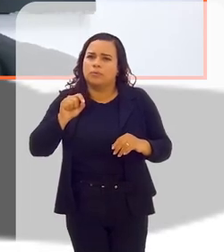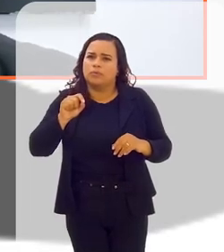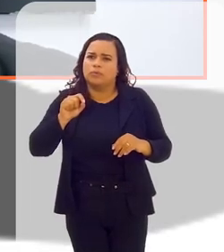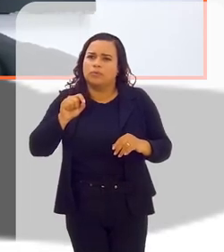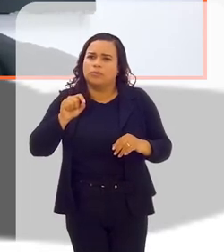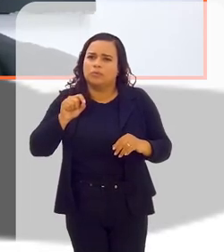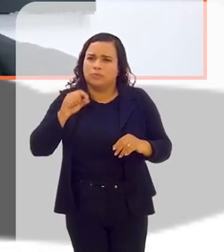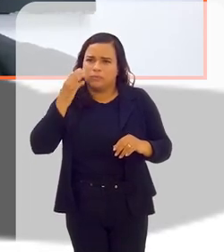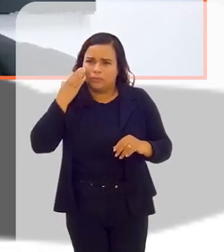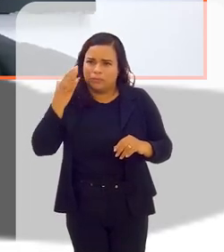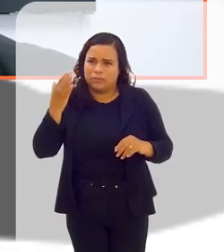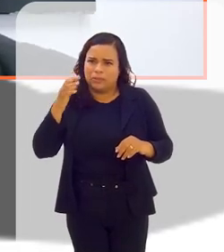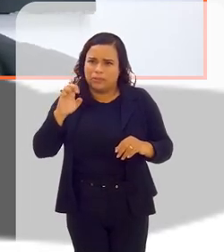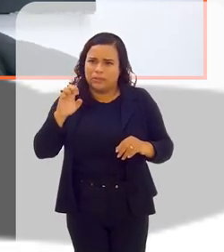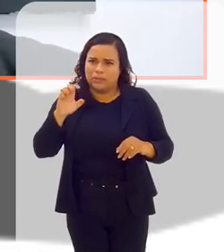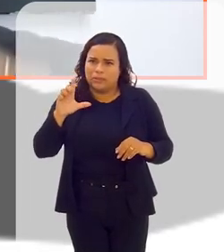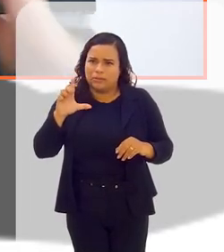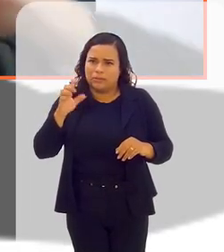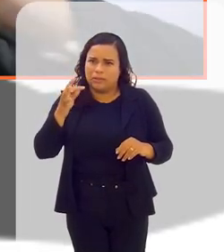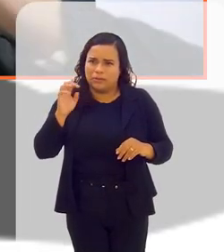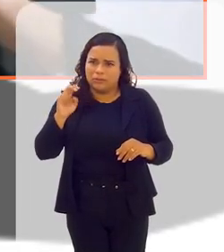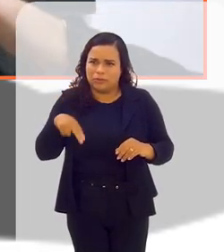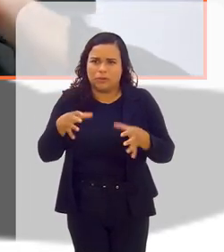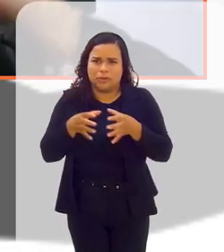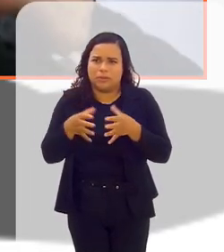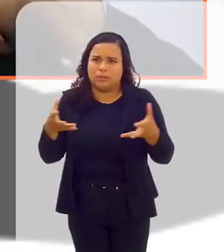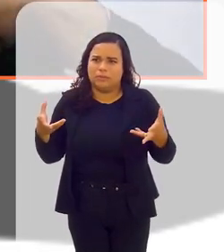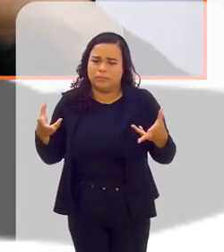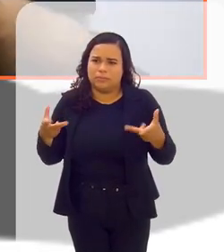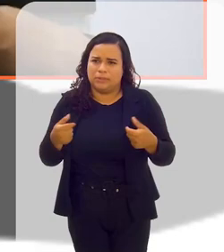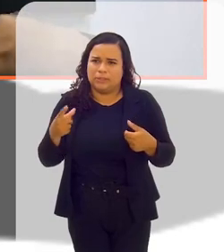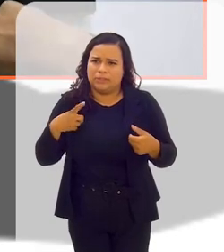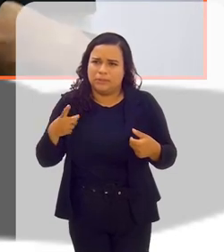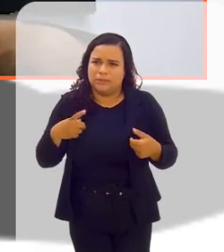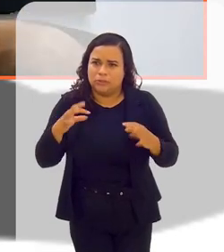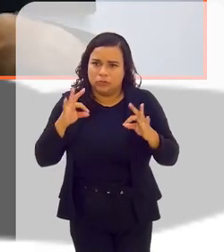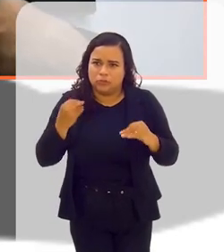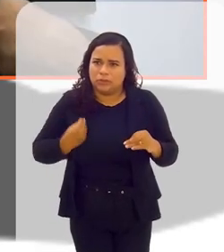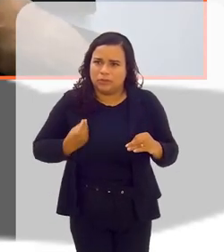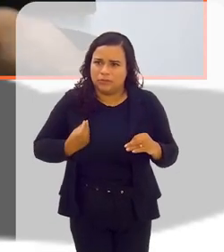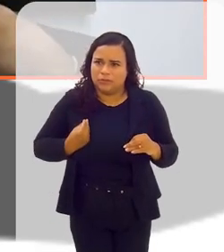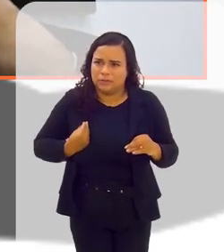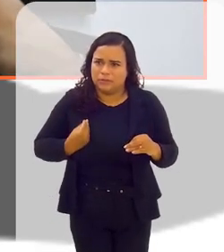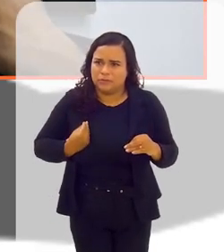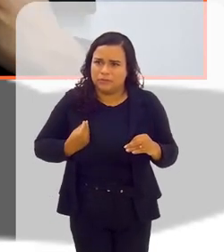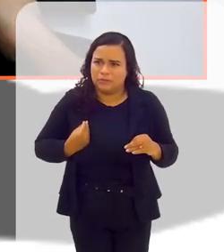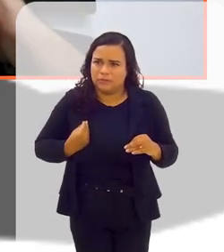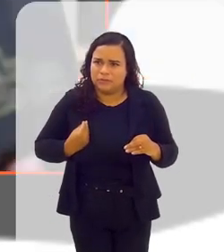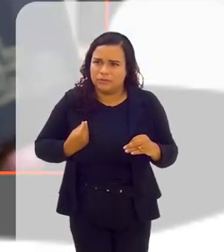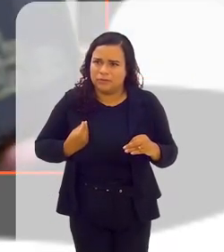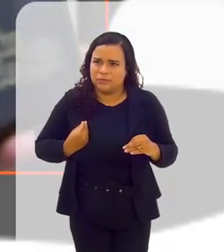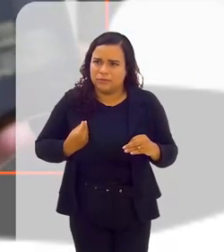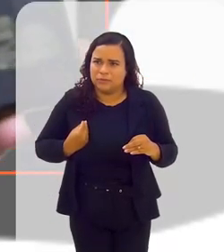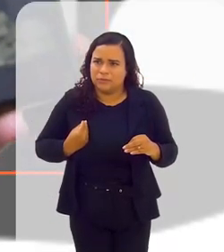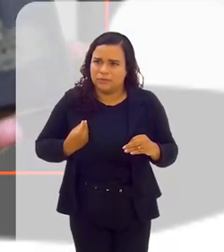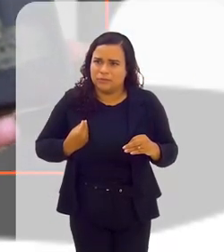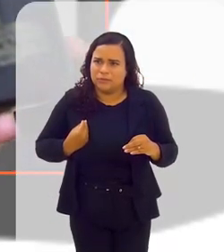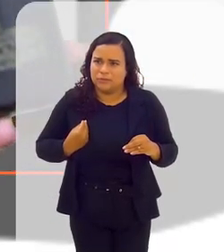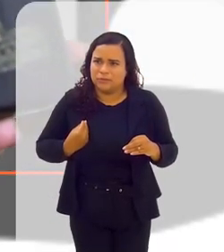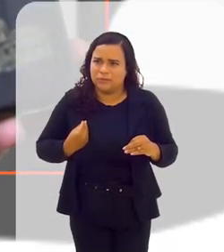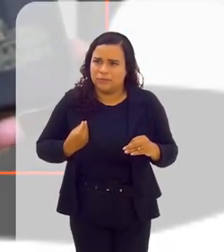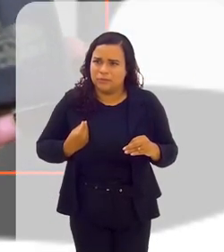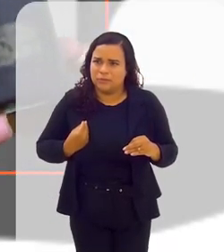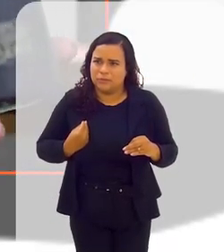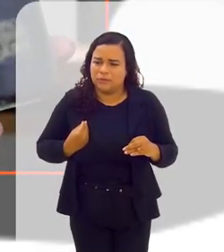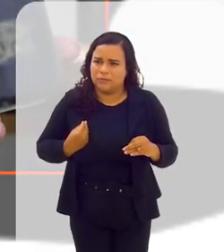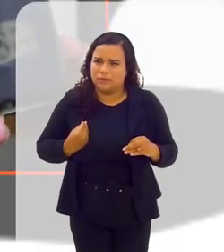então, eliminar. Olha, obrigada, Elton, maravilhoso. Essa equipe aqui é extraordinária. Olha só, tudo aqui é ao vivo. Olha lá, ó, gente, não sei se dá para ler Olha